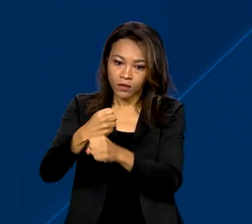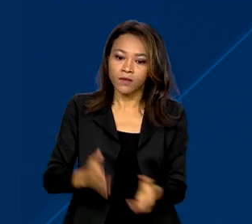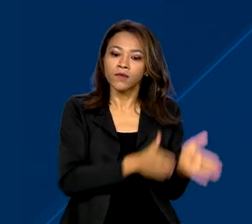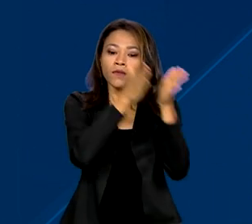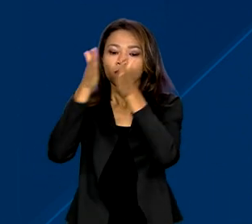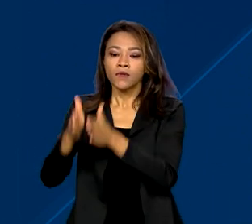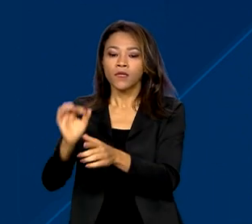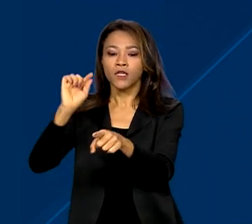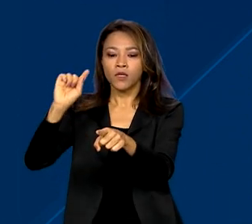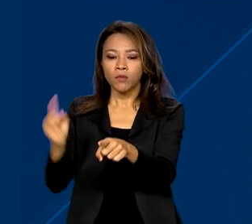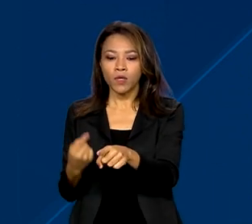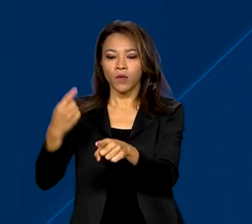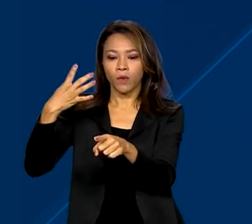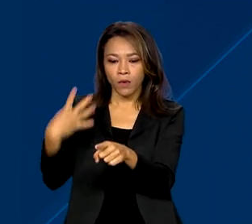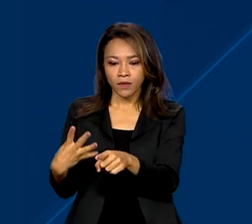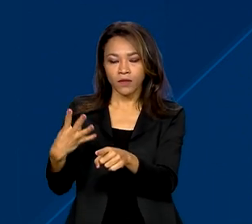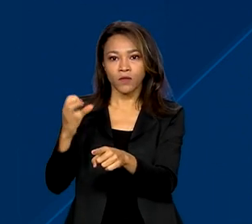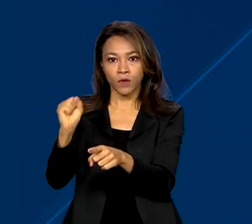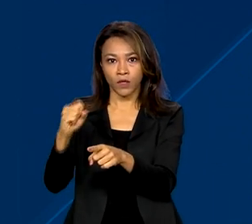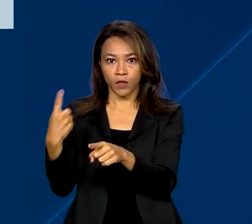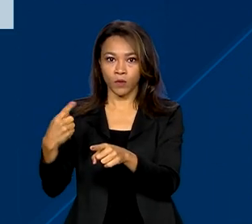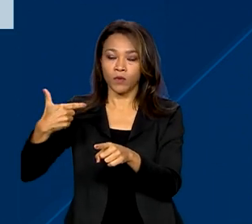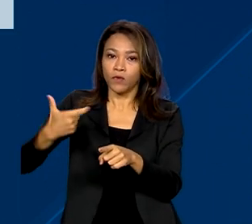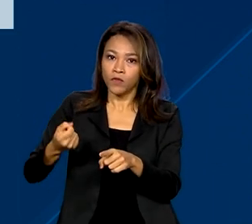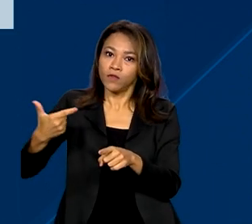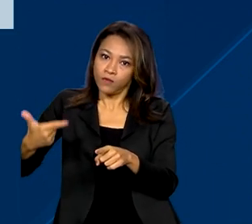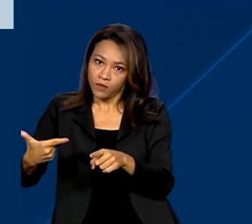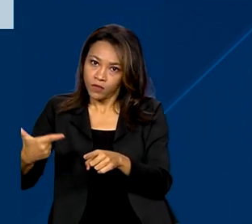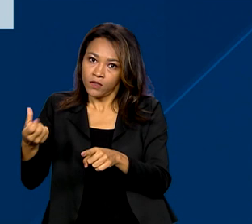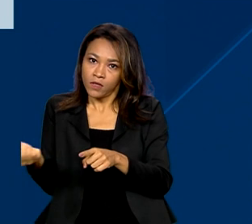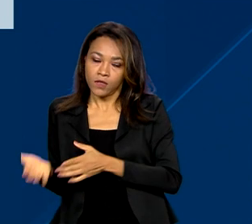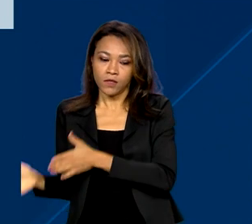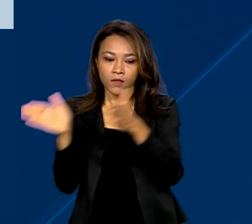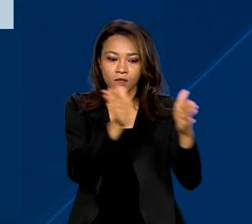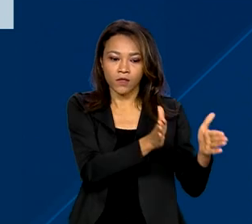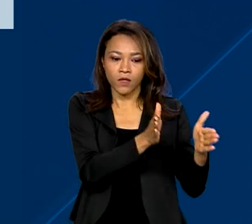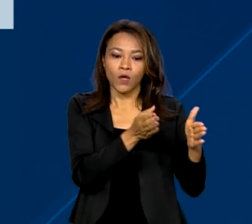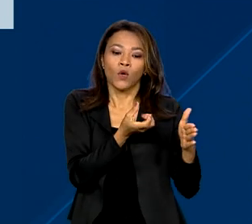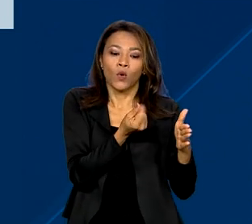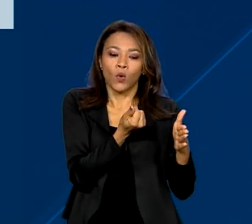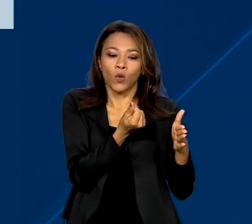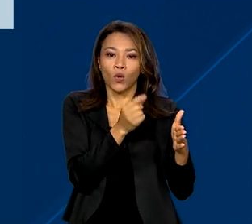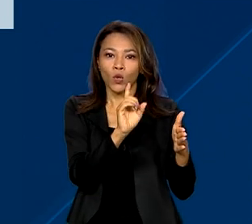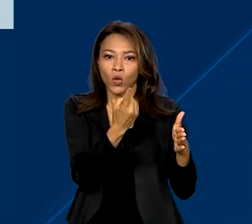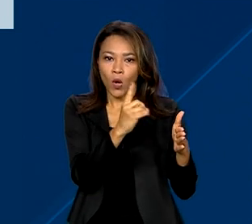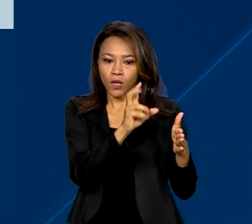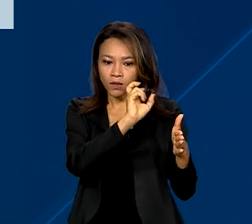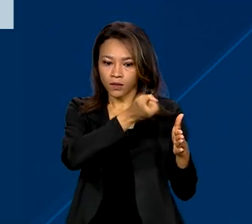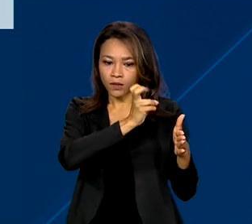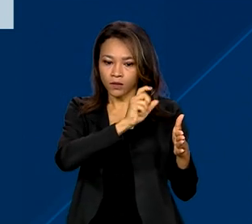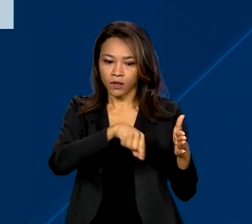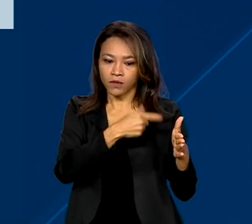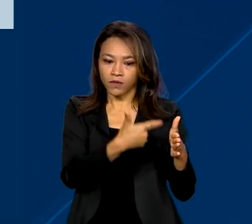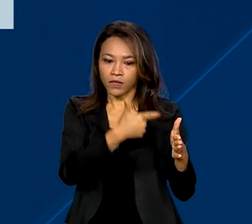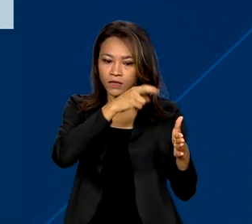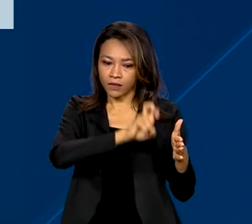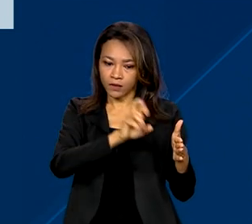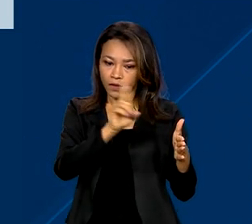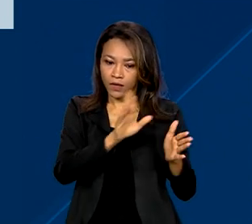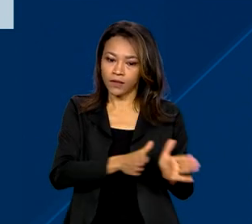1481 em 2026 o dólar deve ficar entre r$ 5,25 e